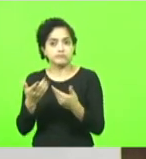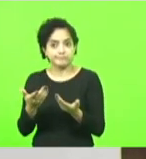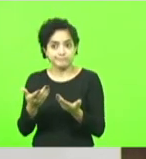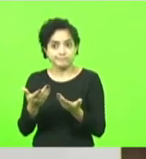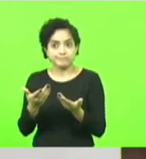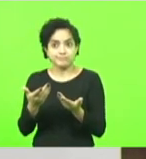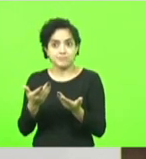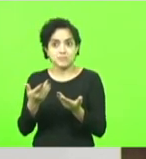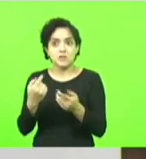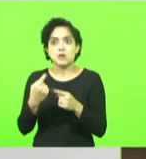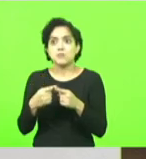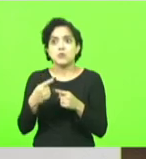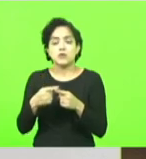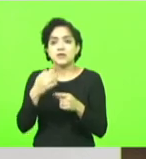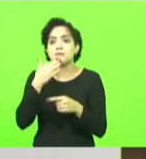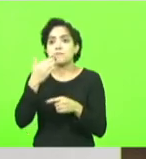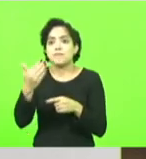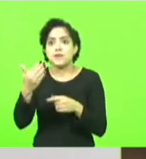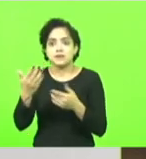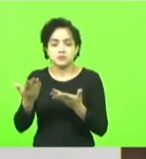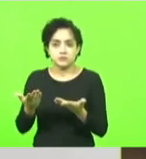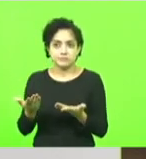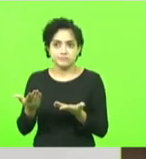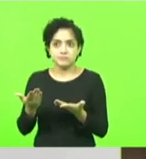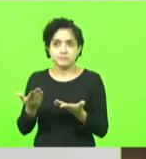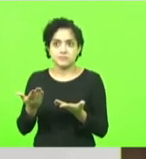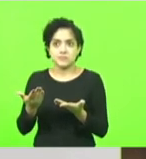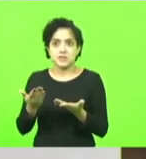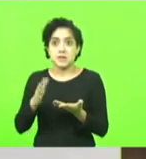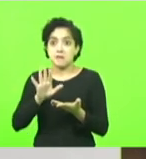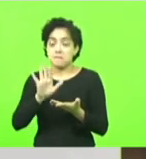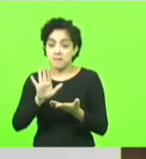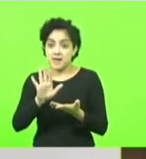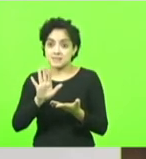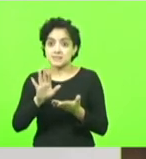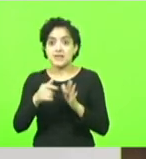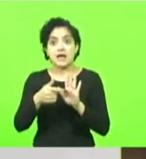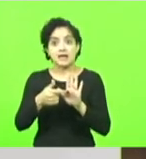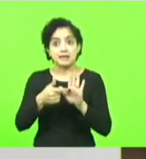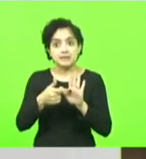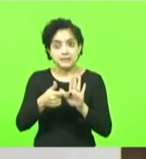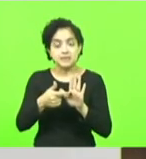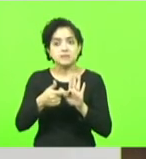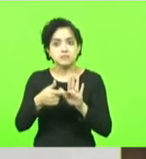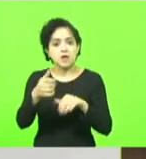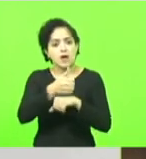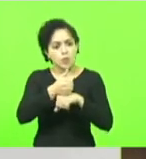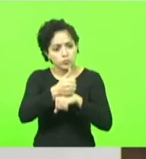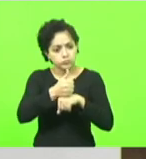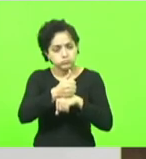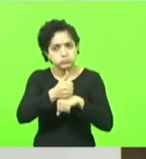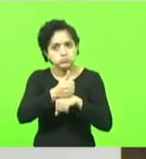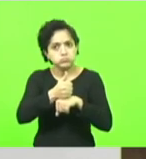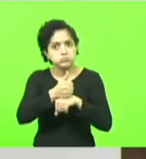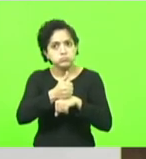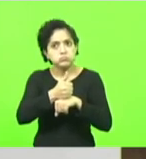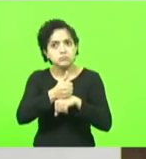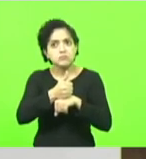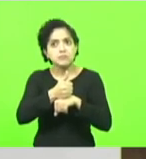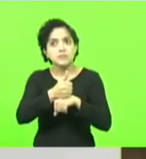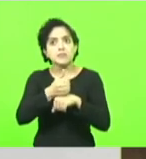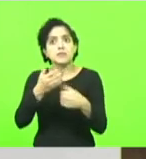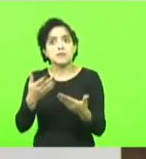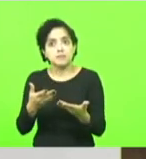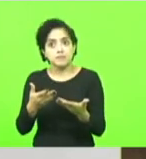Por que que requisita? E no requisito, ele tem que exercer a função ao qual ele não passou. Ele passou para